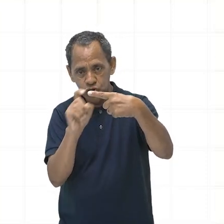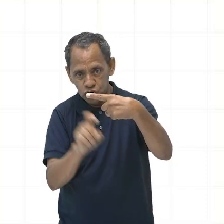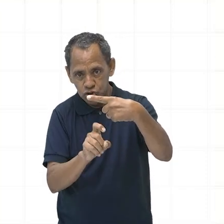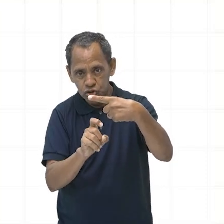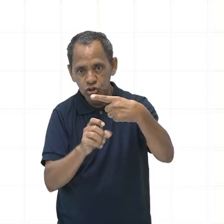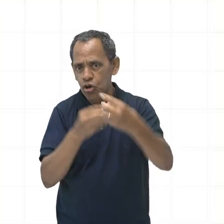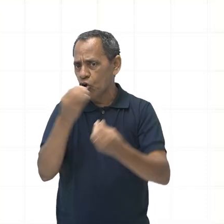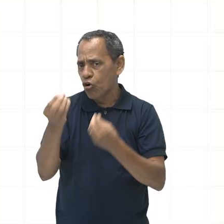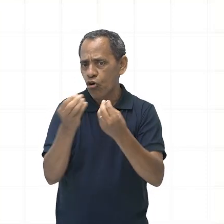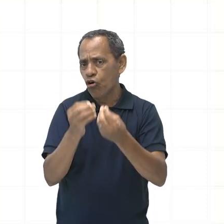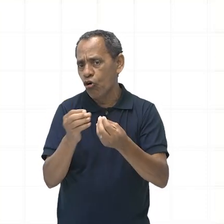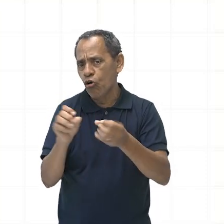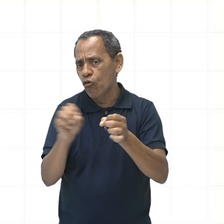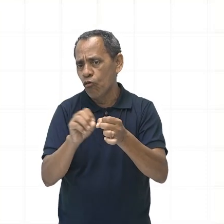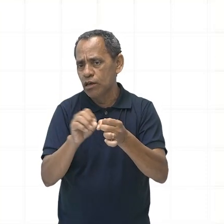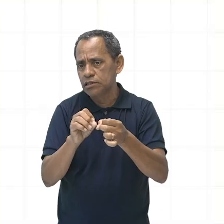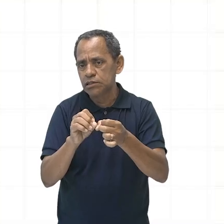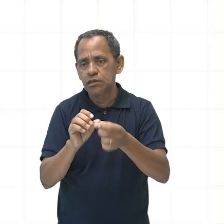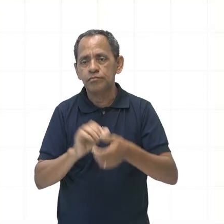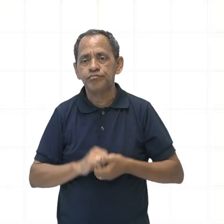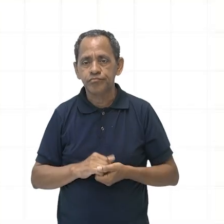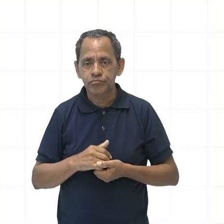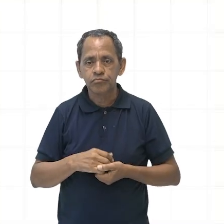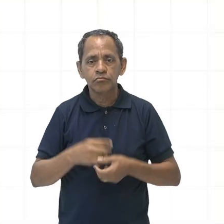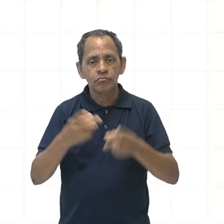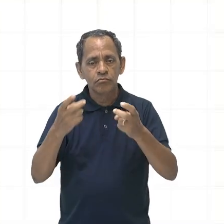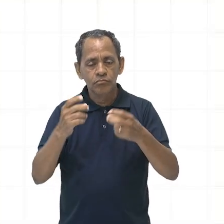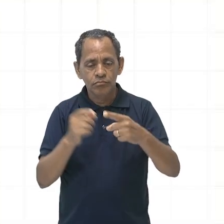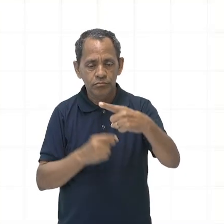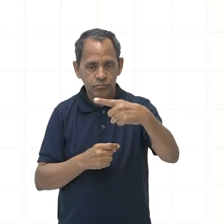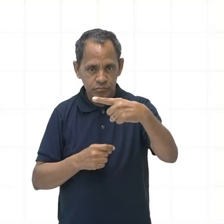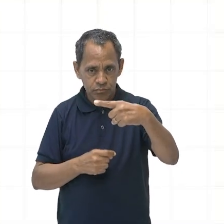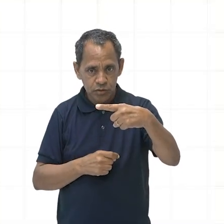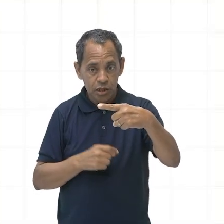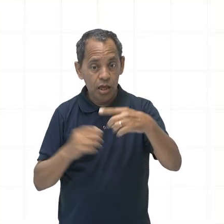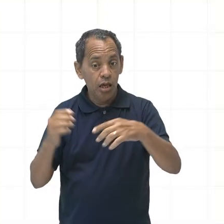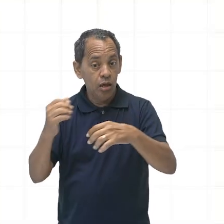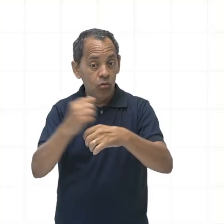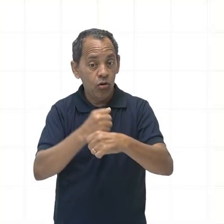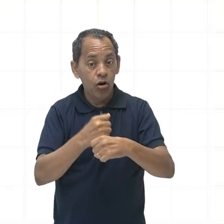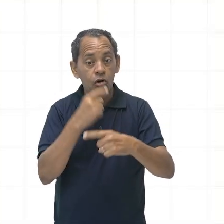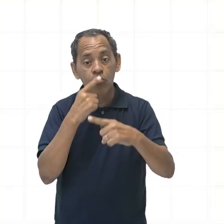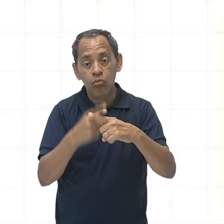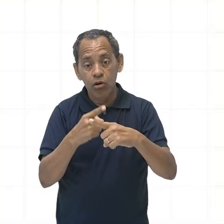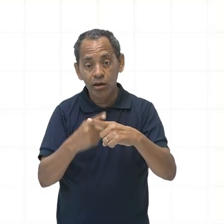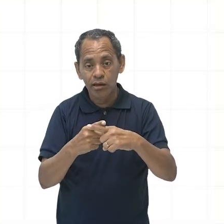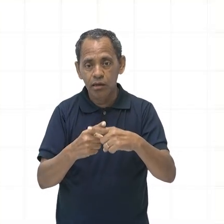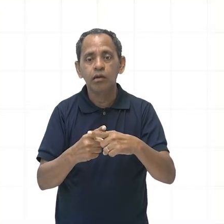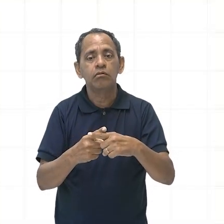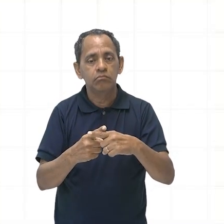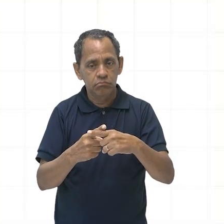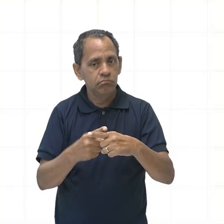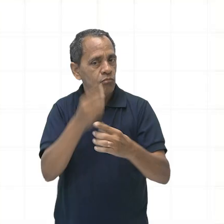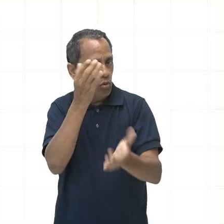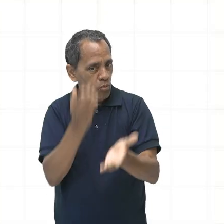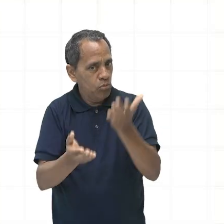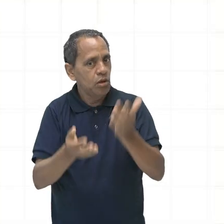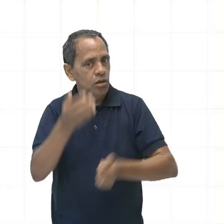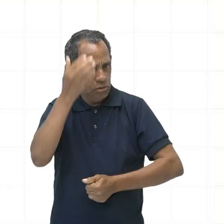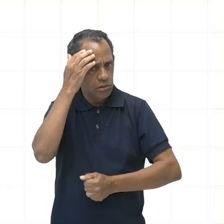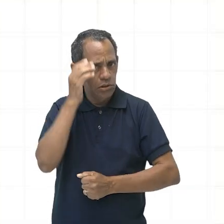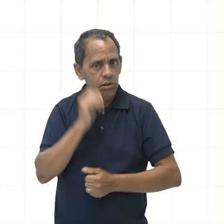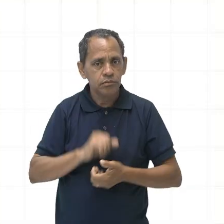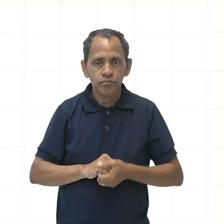vou realizar essa divisão? Eu vou colocar um igual aqui, porque eu sei que eles são proporcionais, e aí